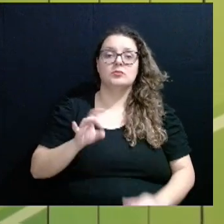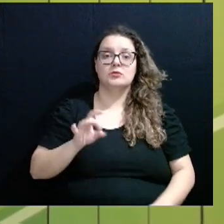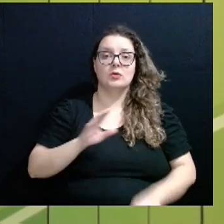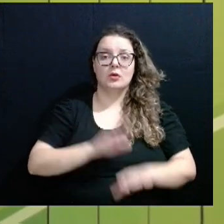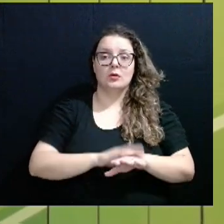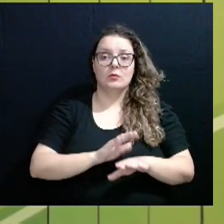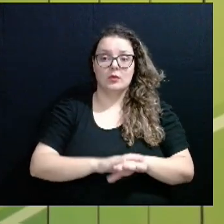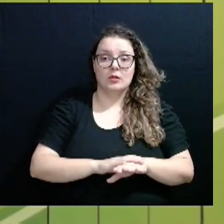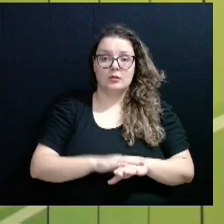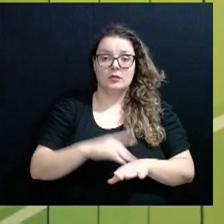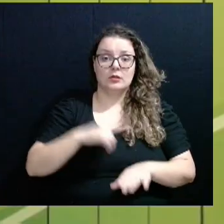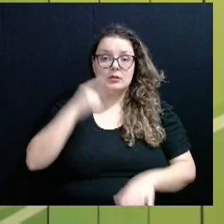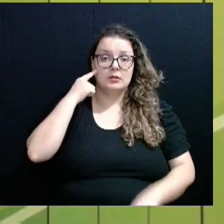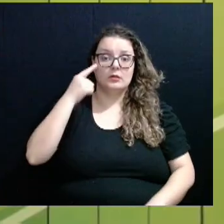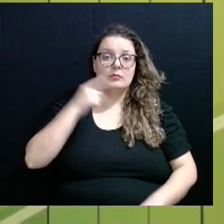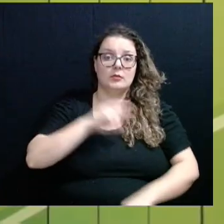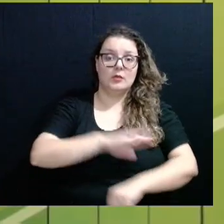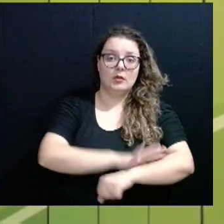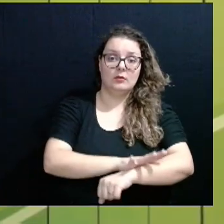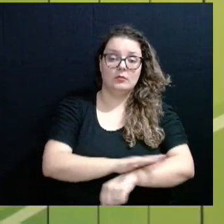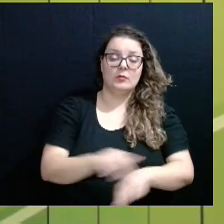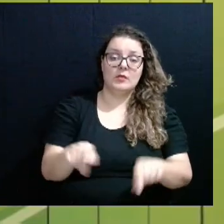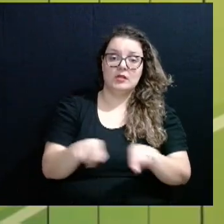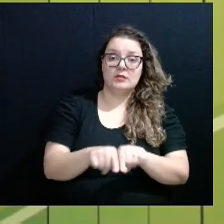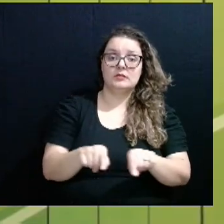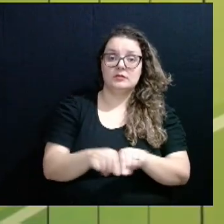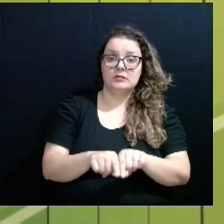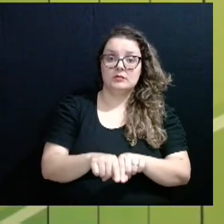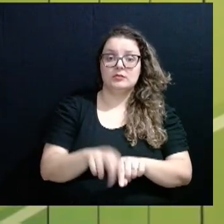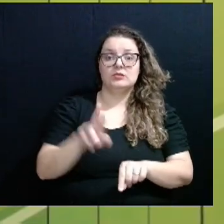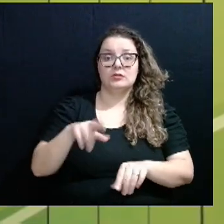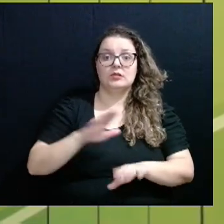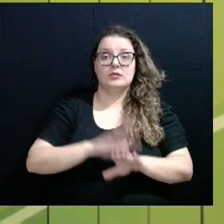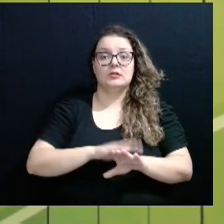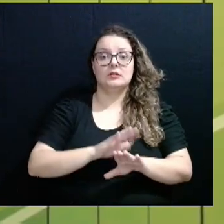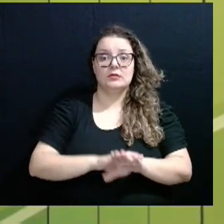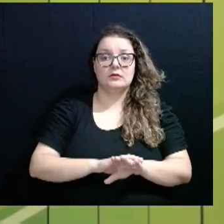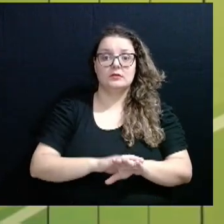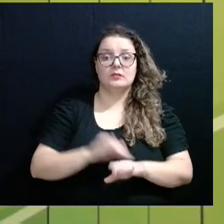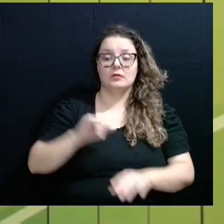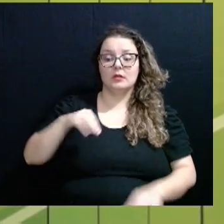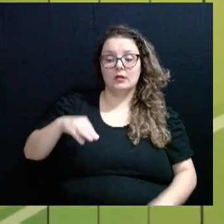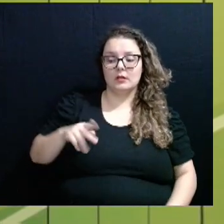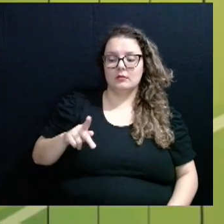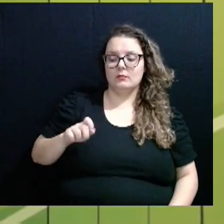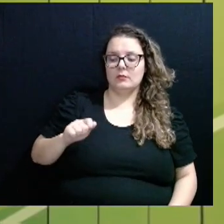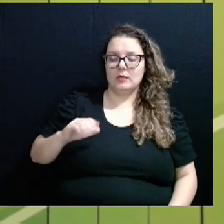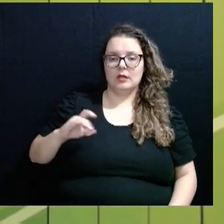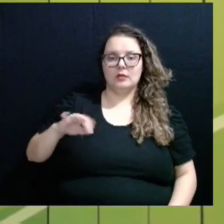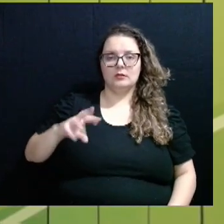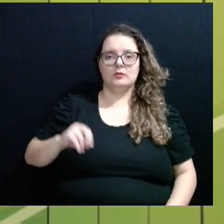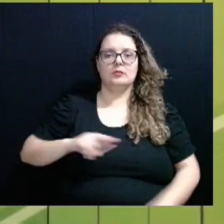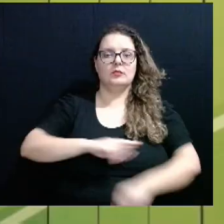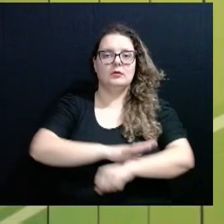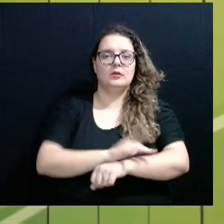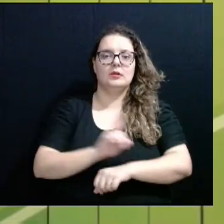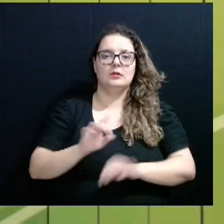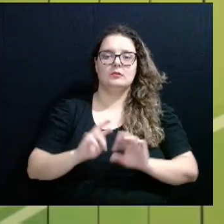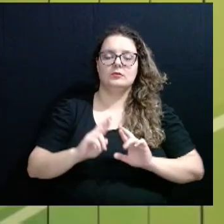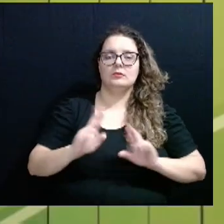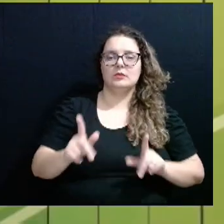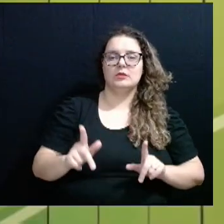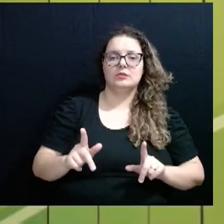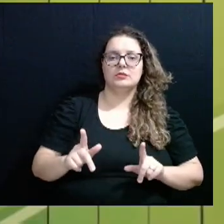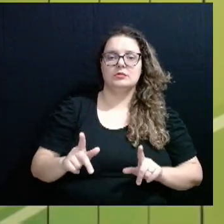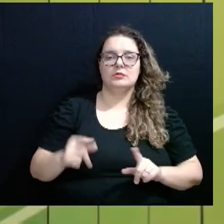intenção racista, mas também através de ações que tenham impacto racial, não obstante a intenção que lhes